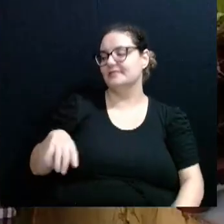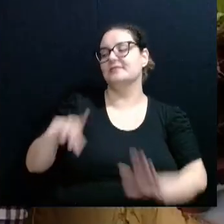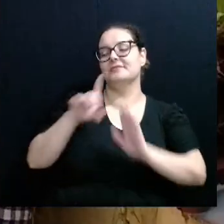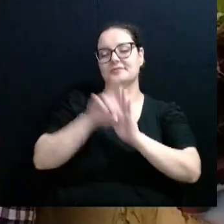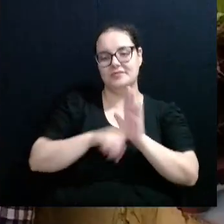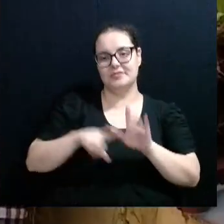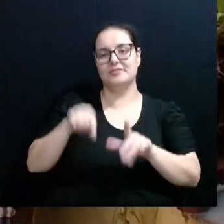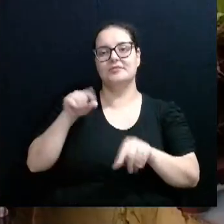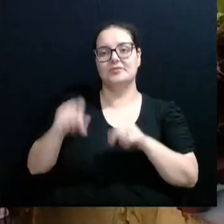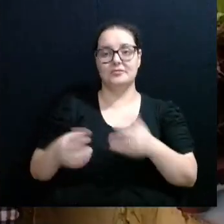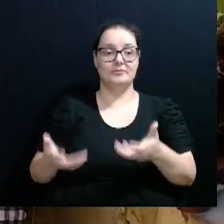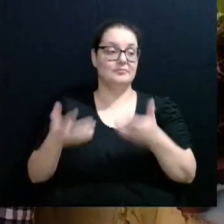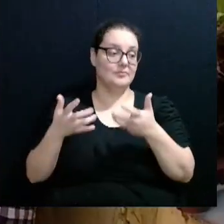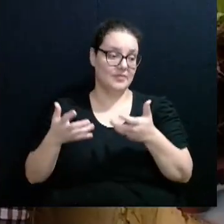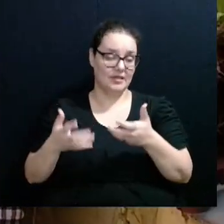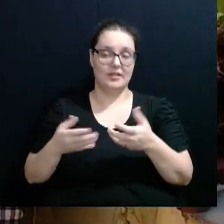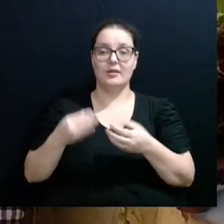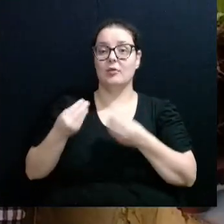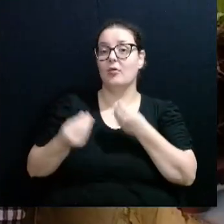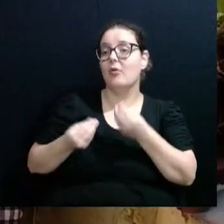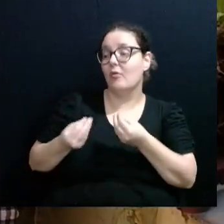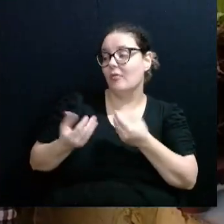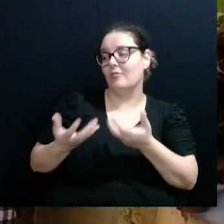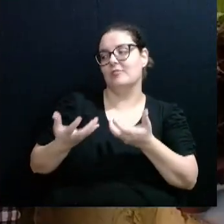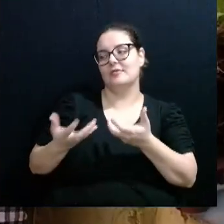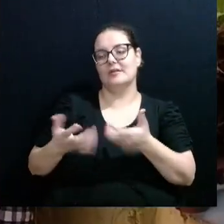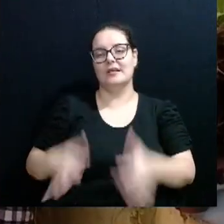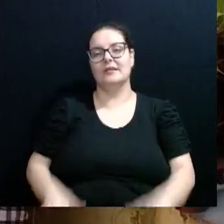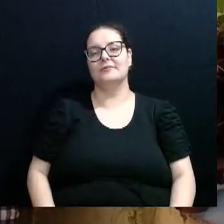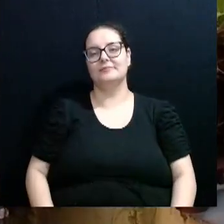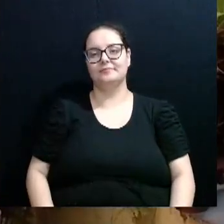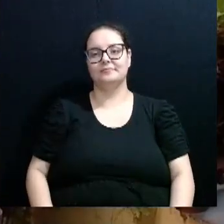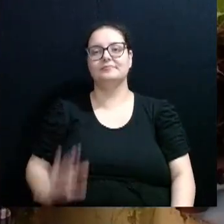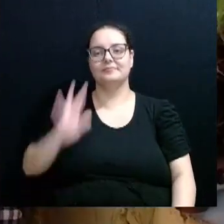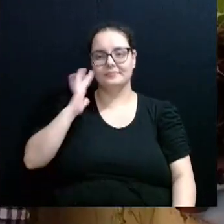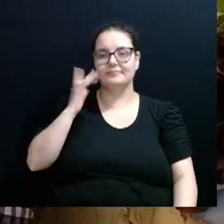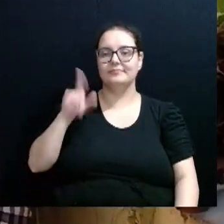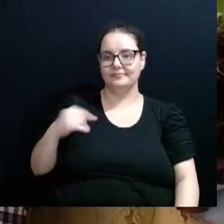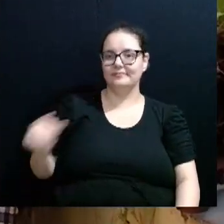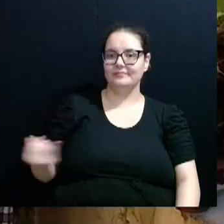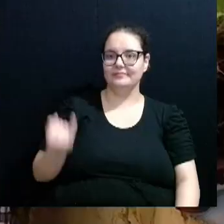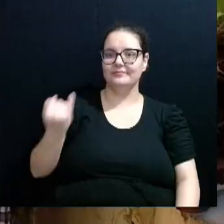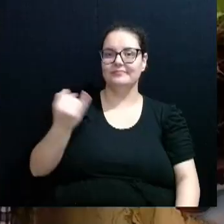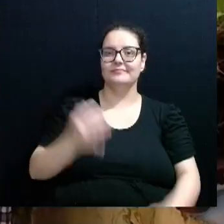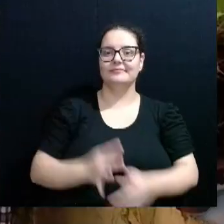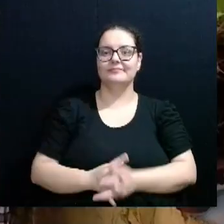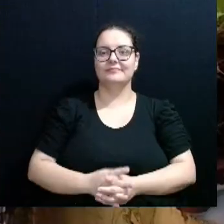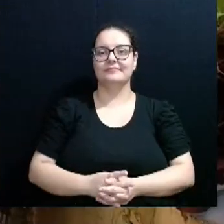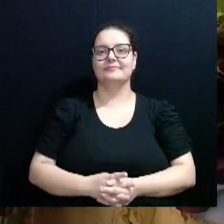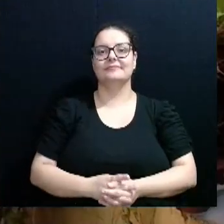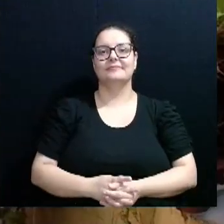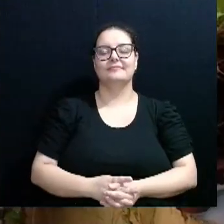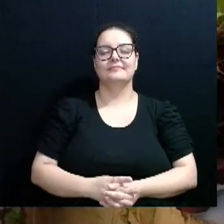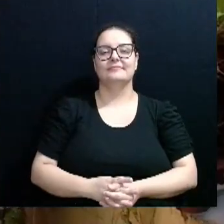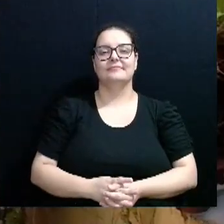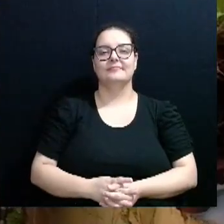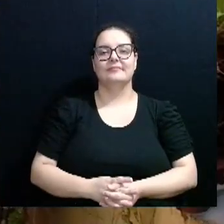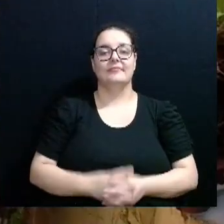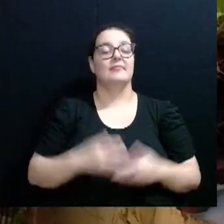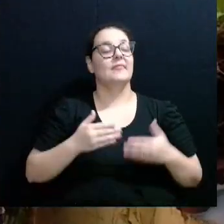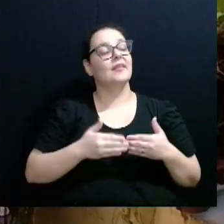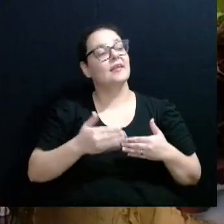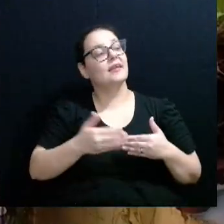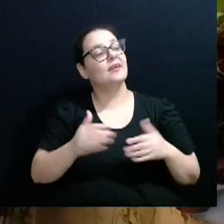gente quer, como a gente quer. Eu acho que isso é muito importante. E daqui pra frente, quais são